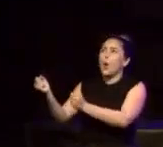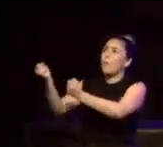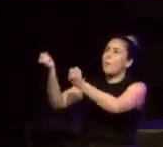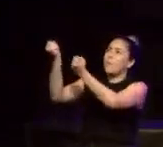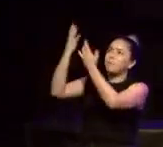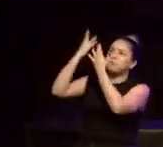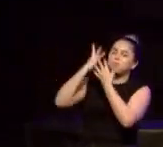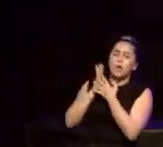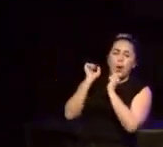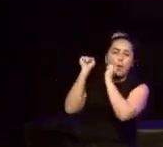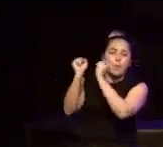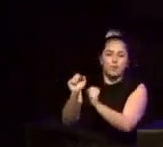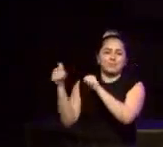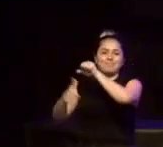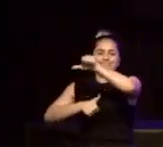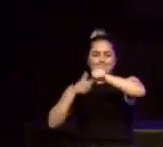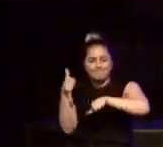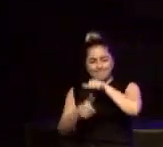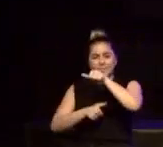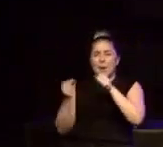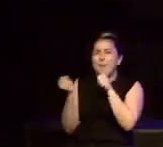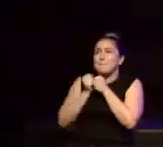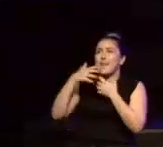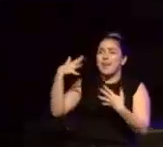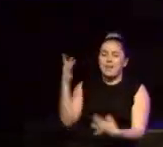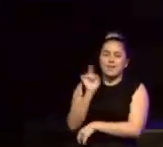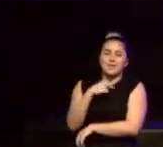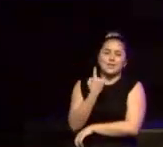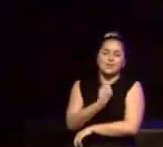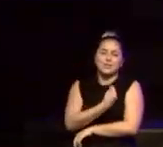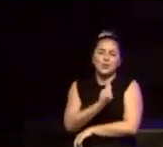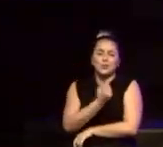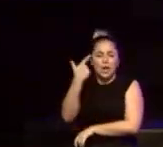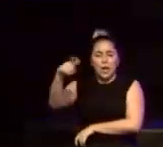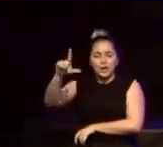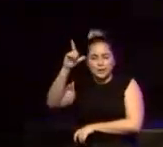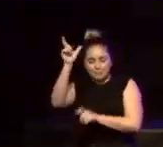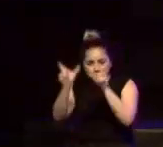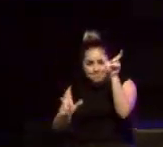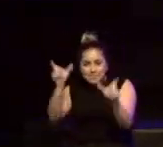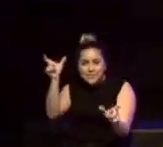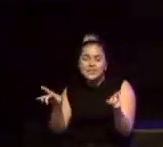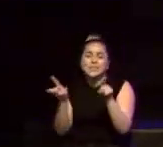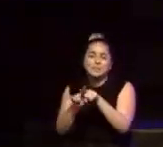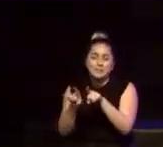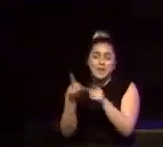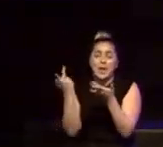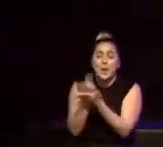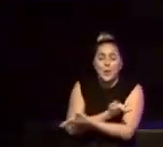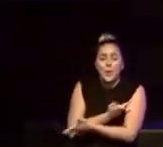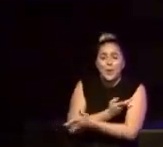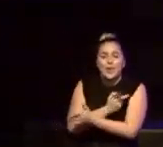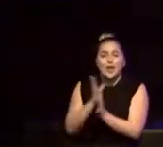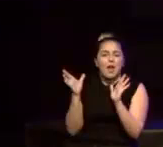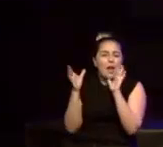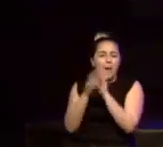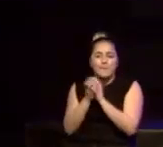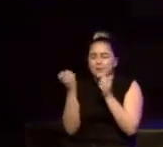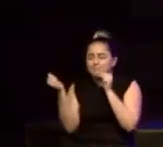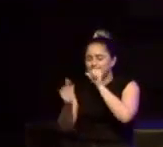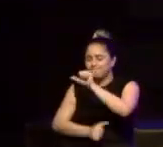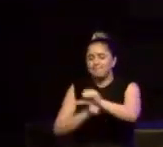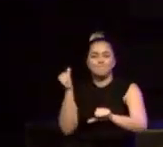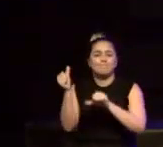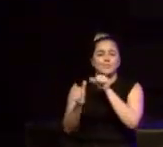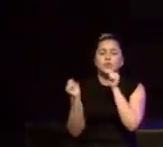mundo para que coisas milagrosas em nossa vida e na vida das pessoas ao nosso redor possam acontecer. Casamentos são transformados quando nós